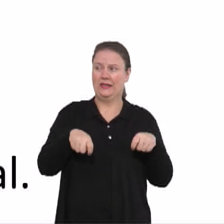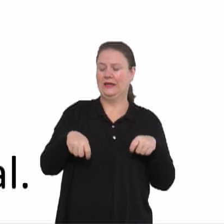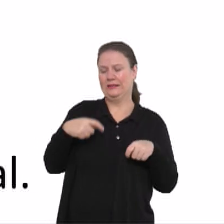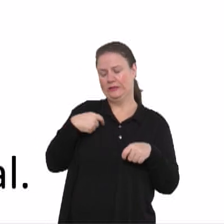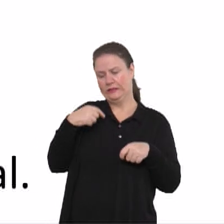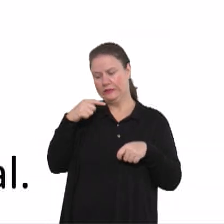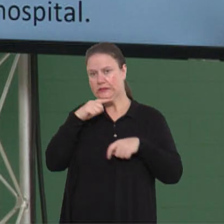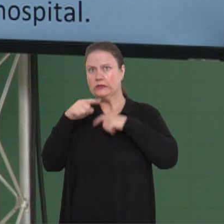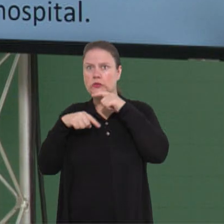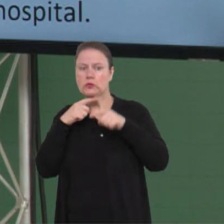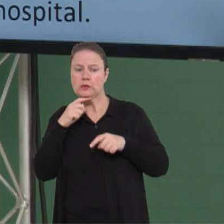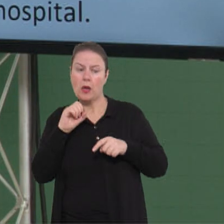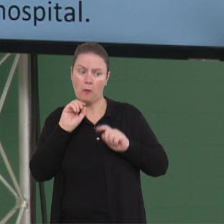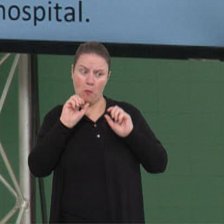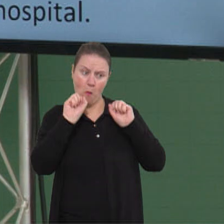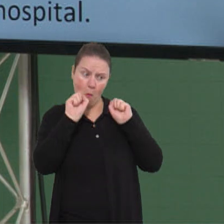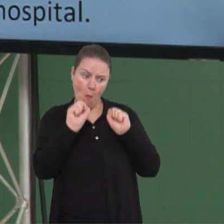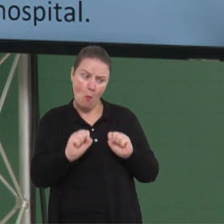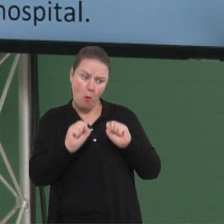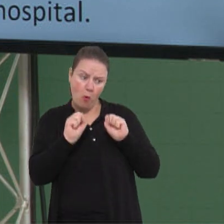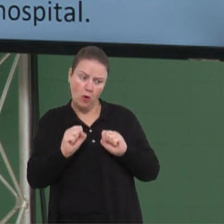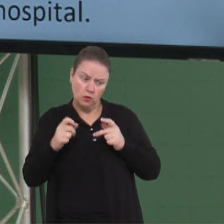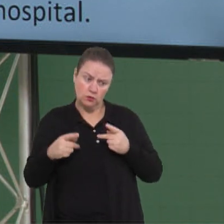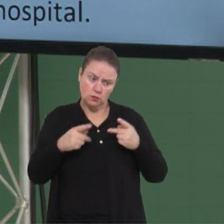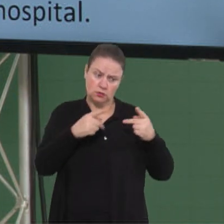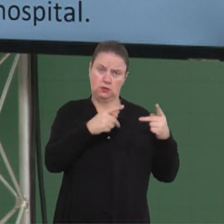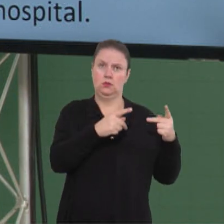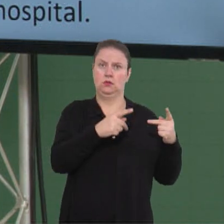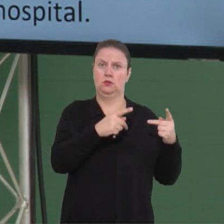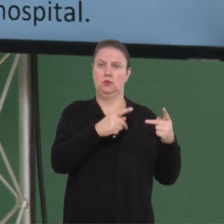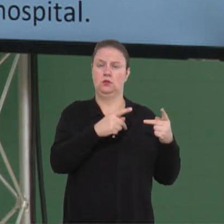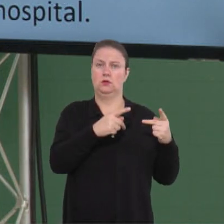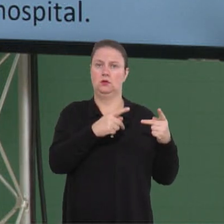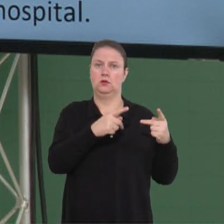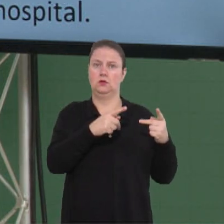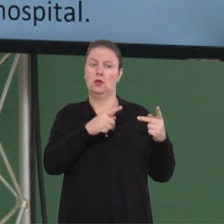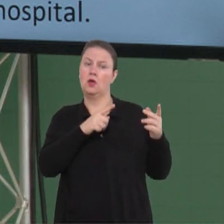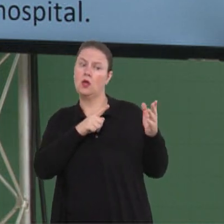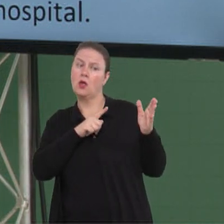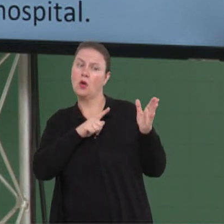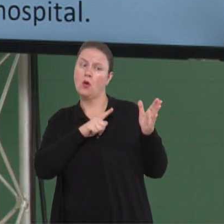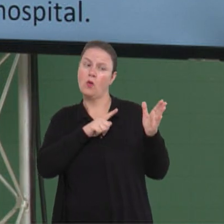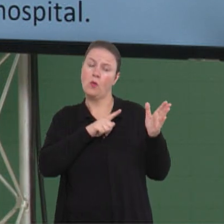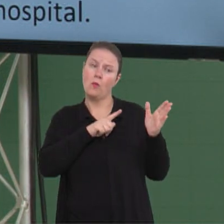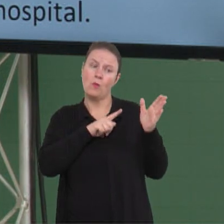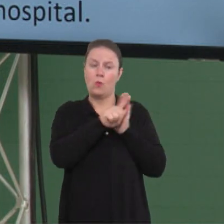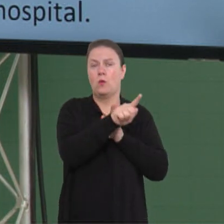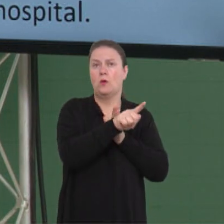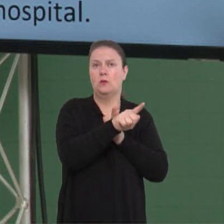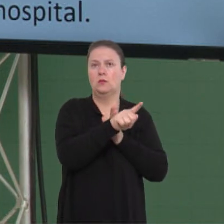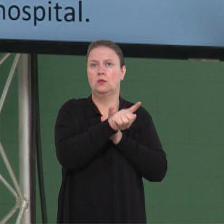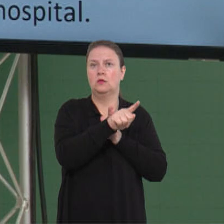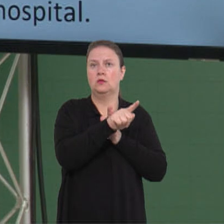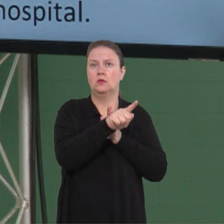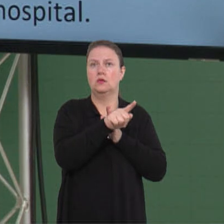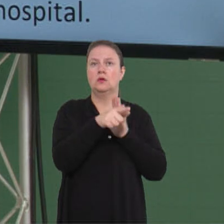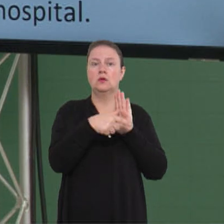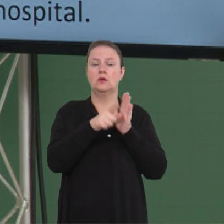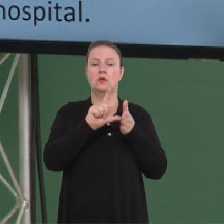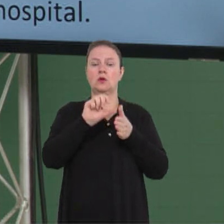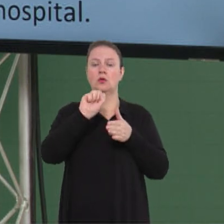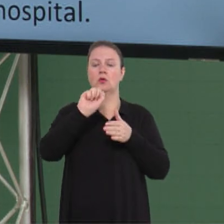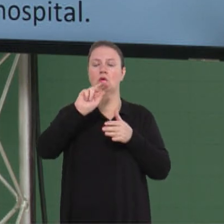não pode receber visita então quero um conselho é uma pergunta então should ele tem que ir na frente